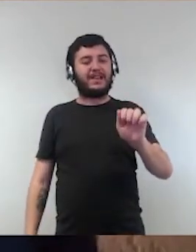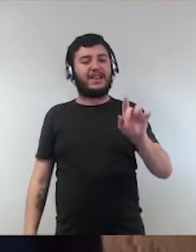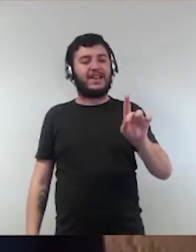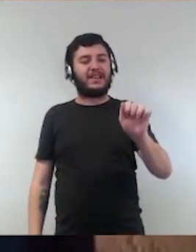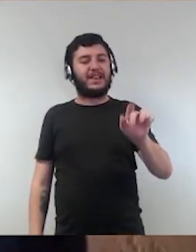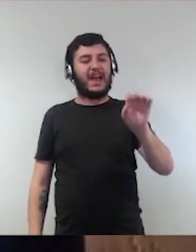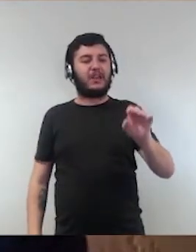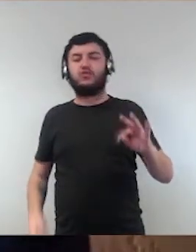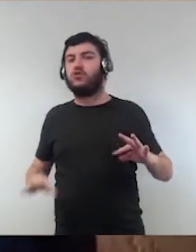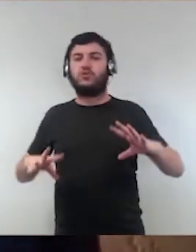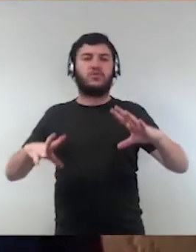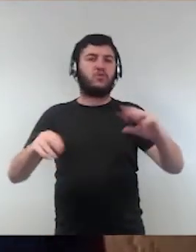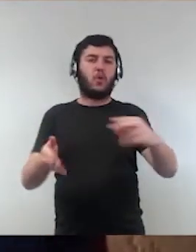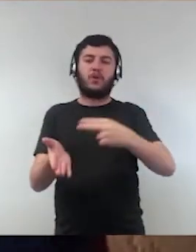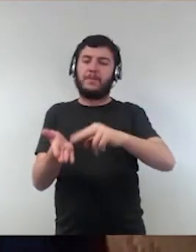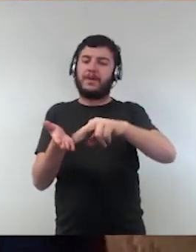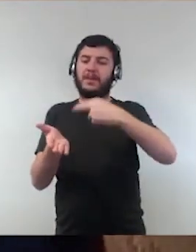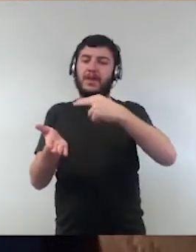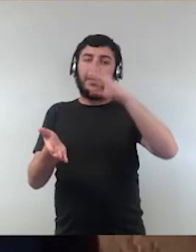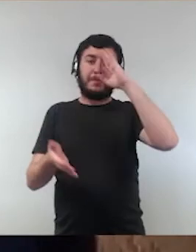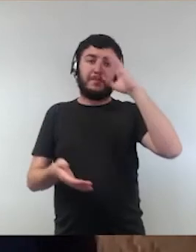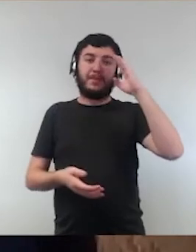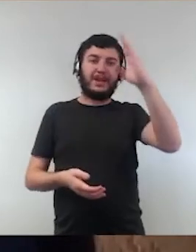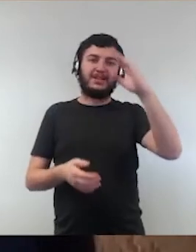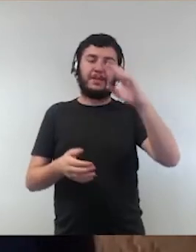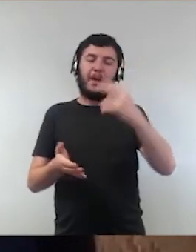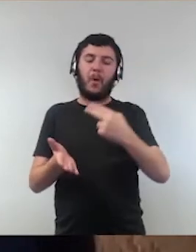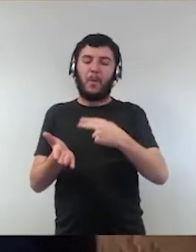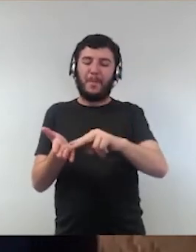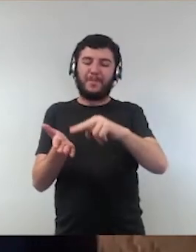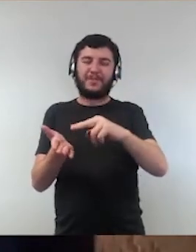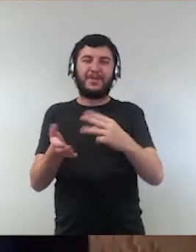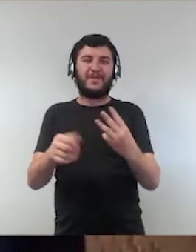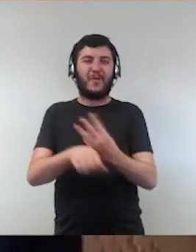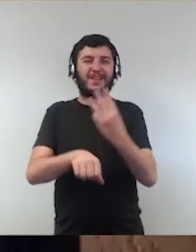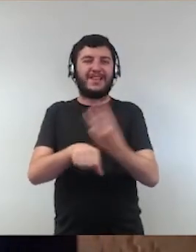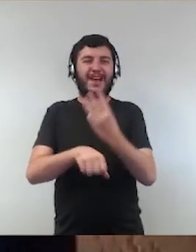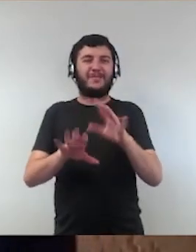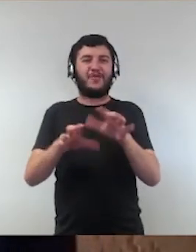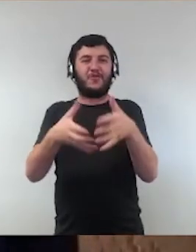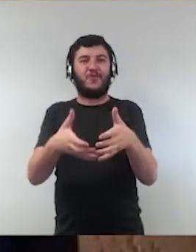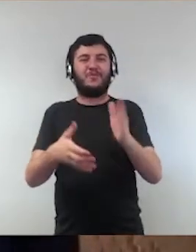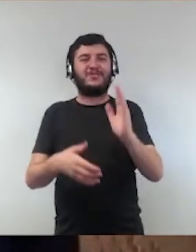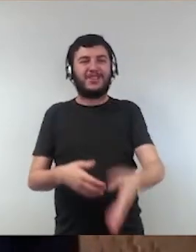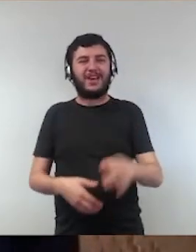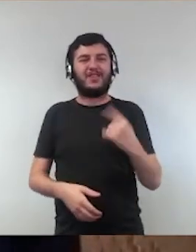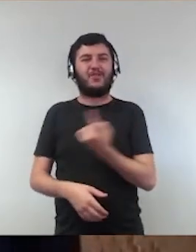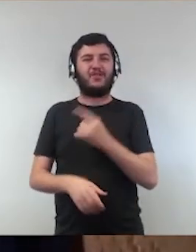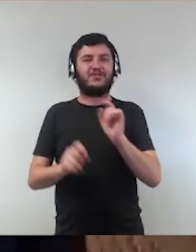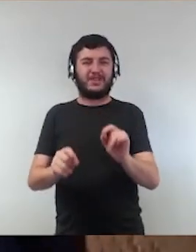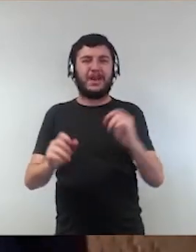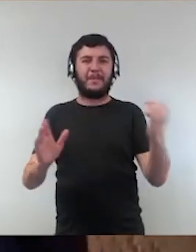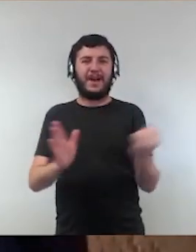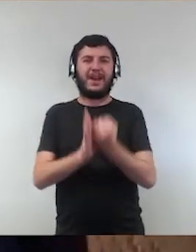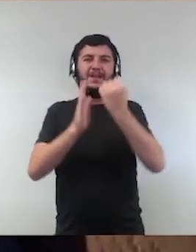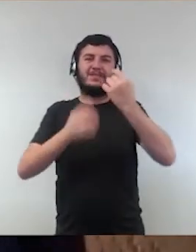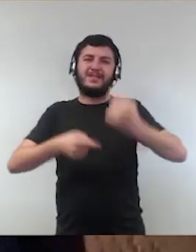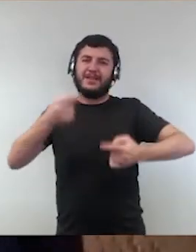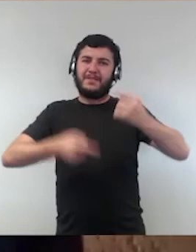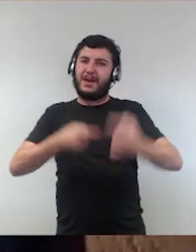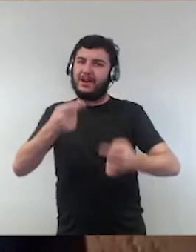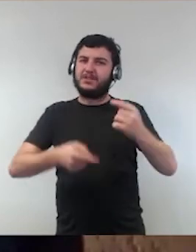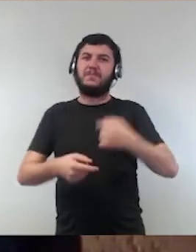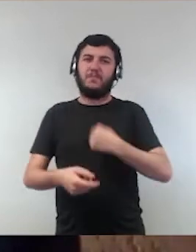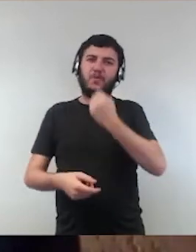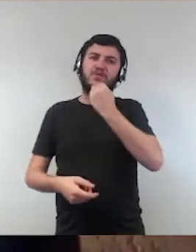gente manda. Inclusive, as mensagens estão no grupo de WhatsApp com o qual a gente, por exemplo, marcou esse debate. Isso deveria ter guardado.